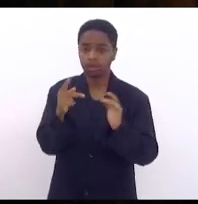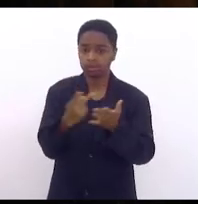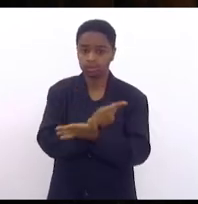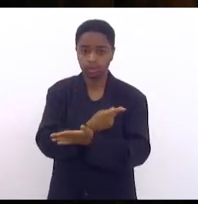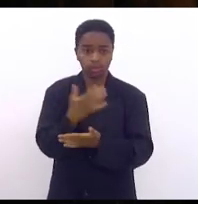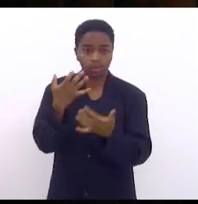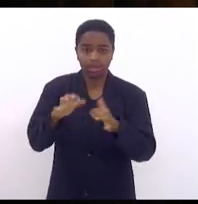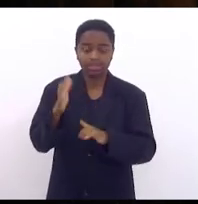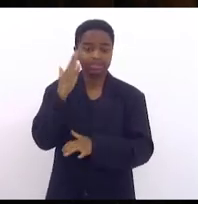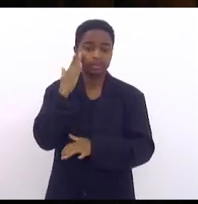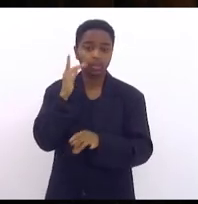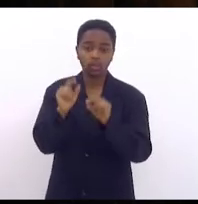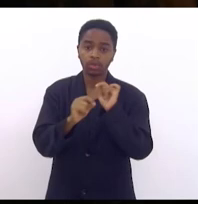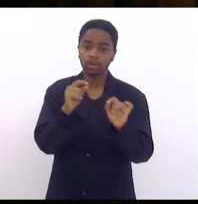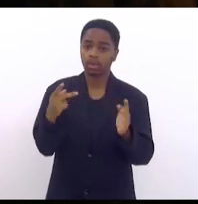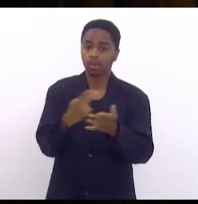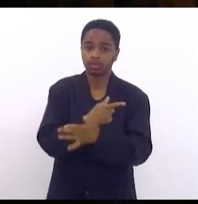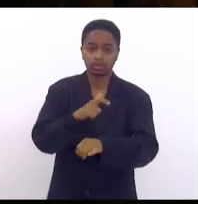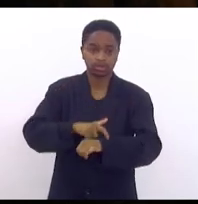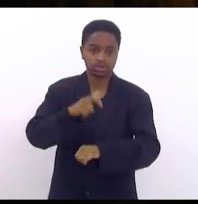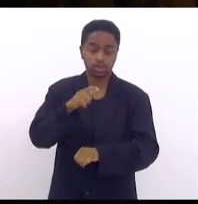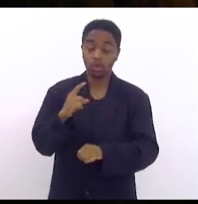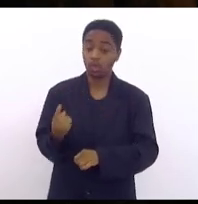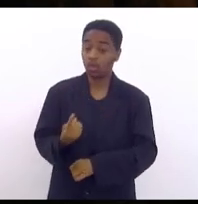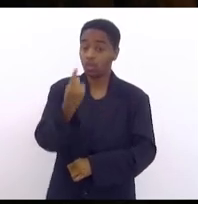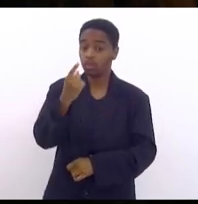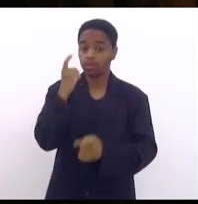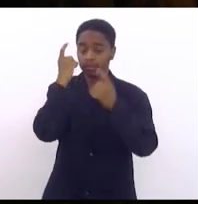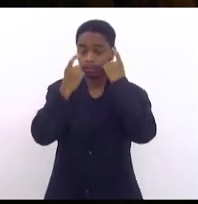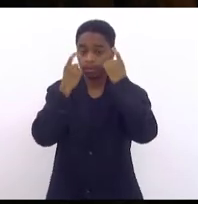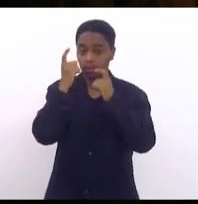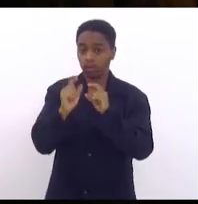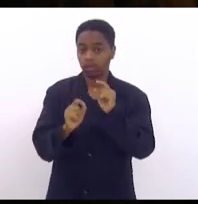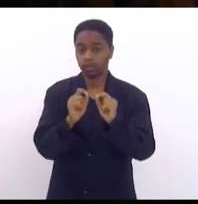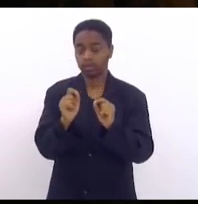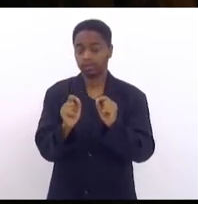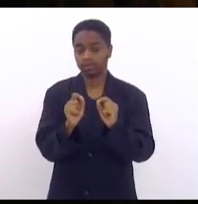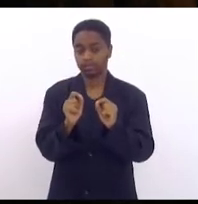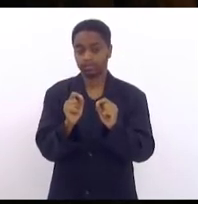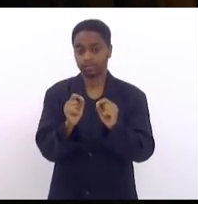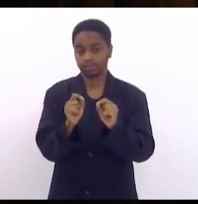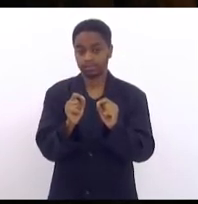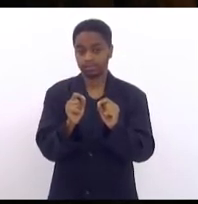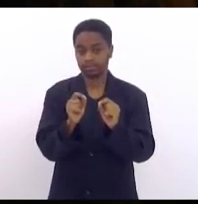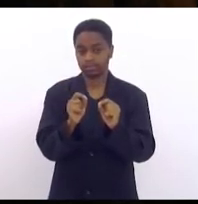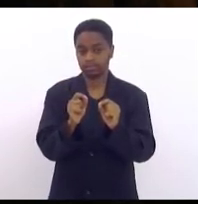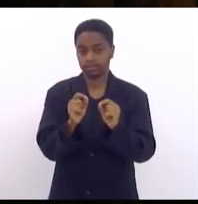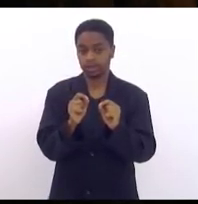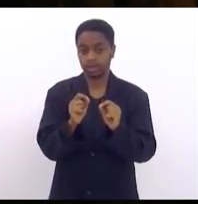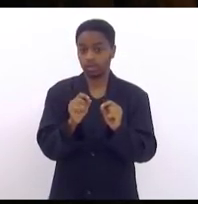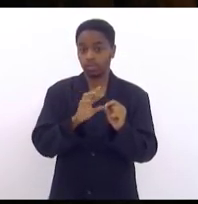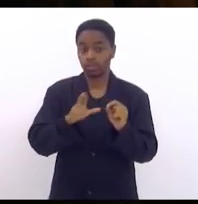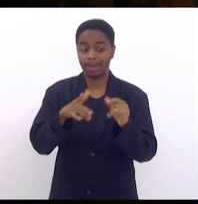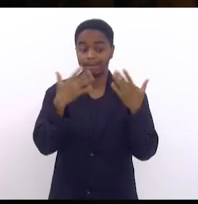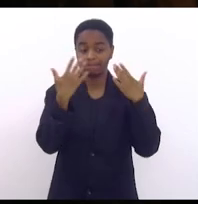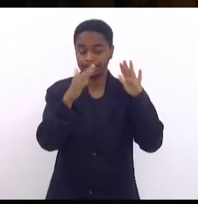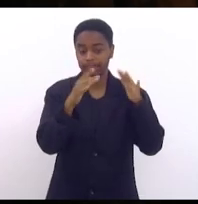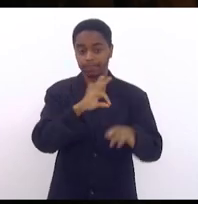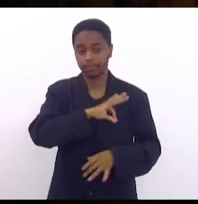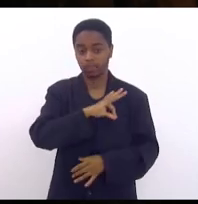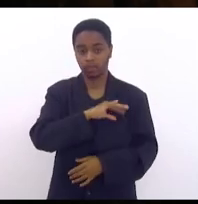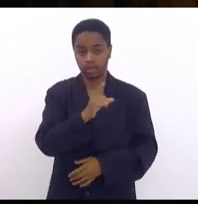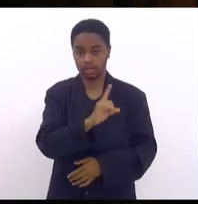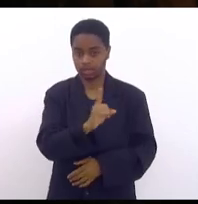quis saber o que tinha acontecido naquele momento. A única preocupação dele, ao contrário de parabenizar os policiais